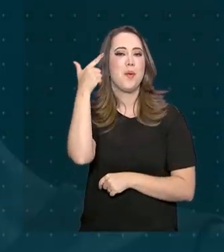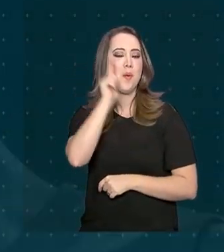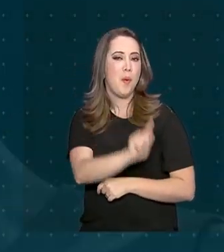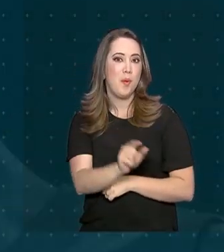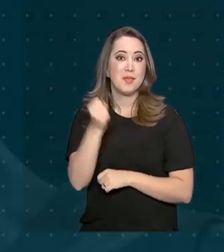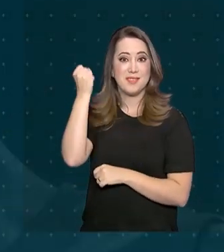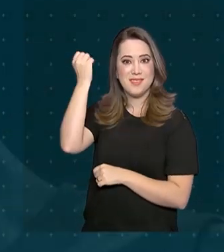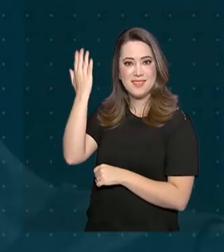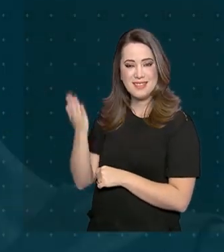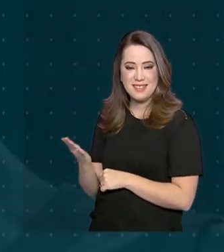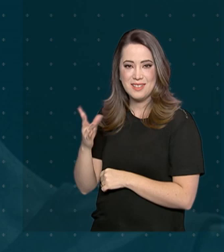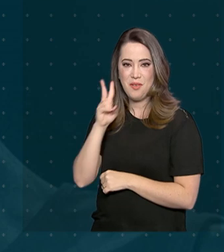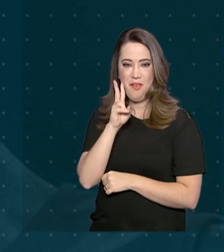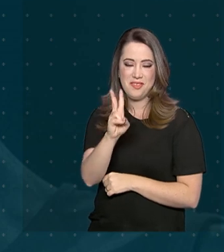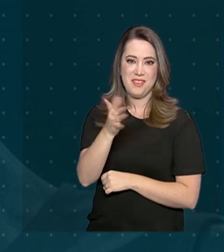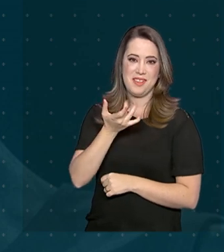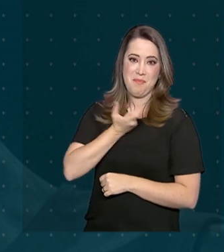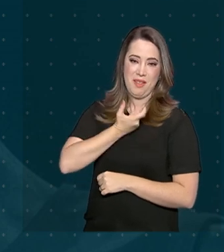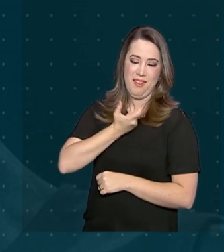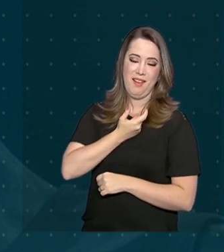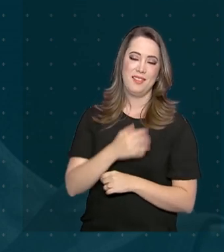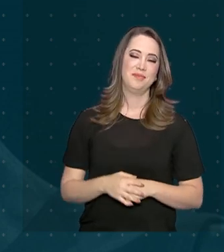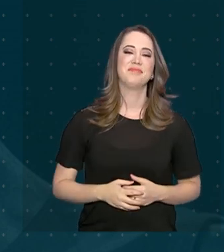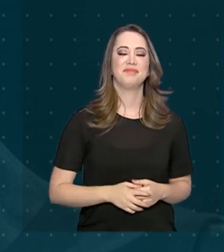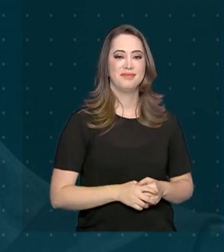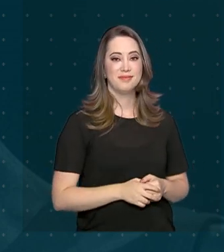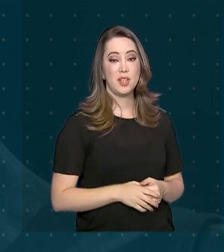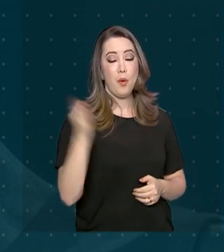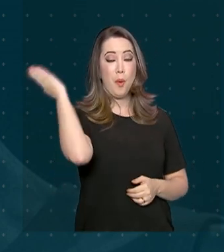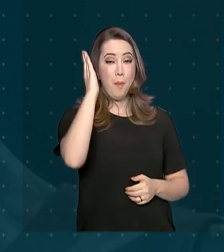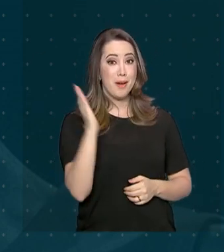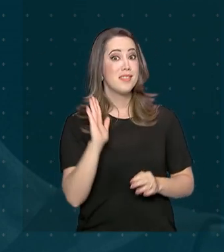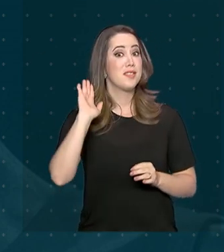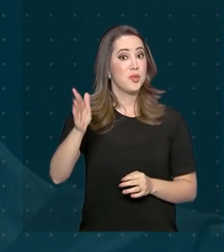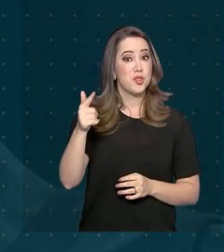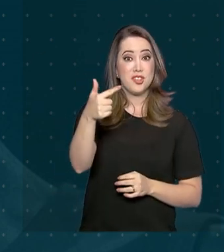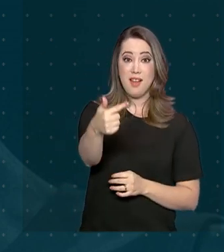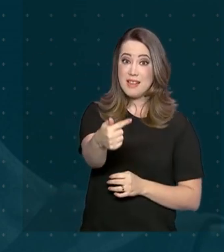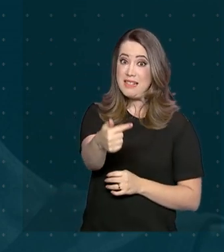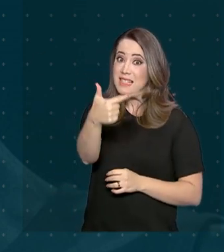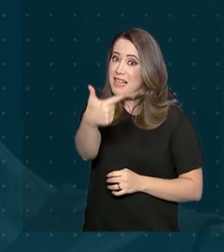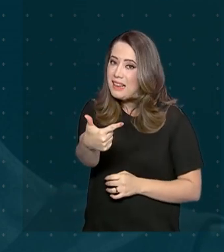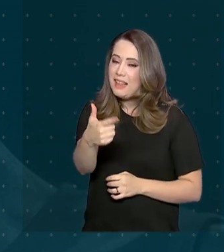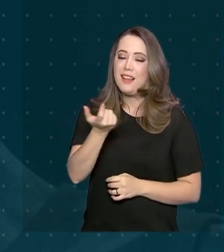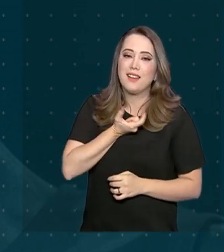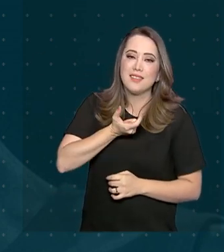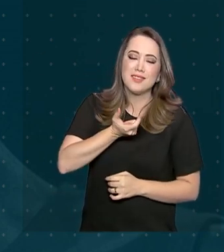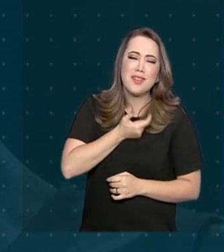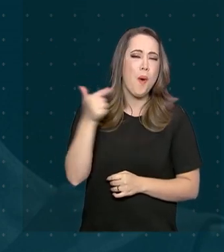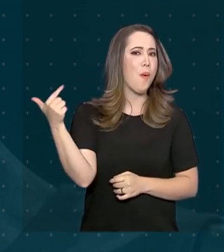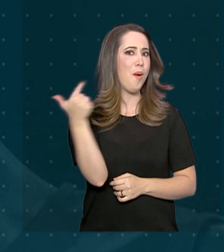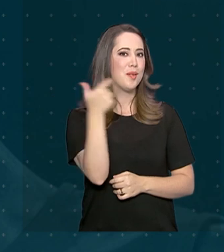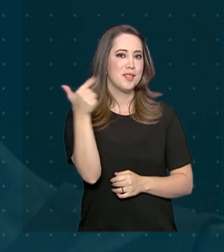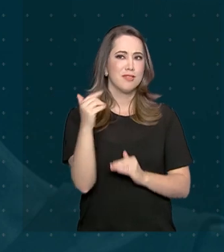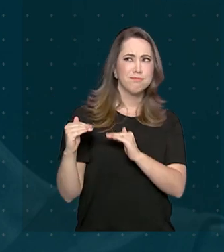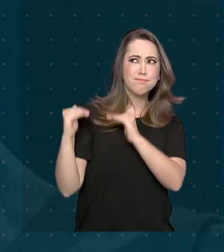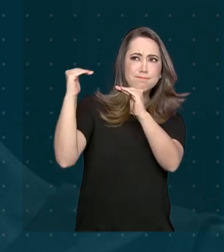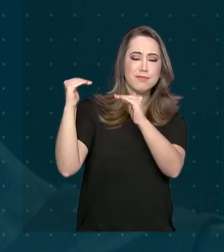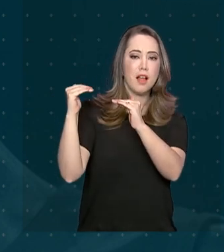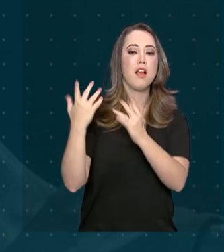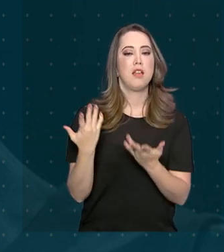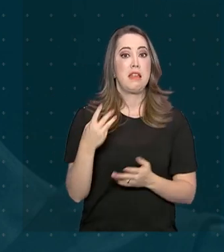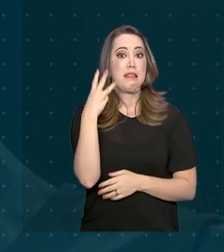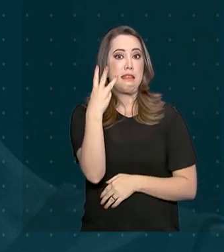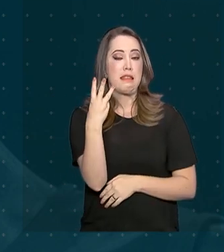ao quadro de medalhas. Até agora, o Brasil já conquistou 72 e passou para o segundo lugar. São 34